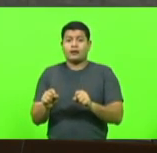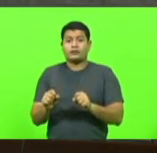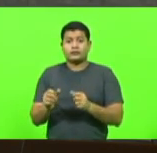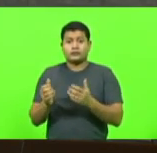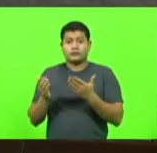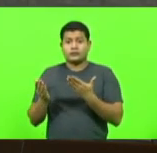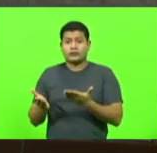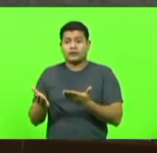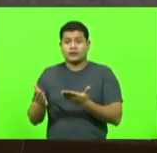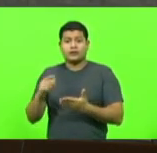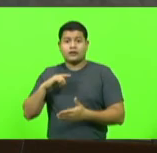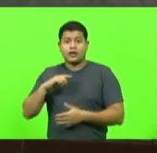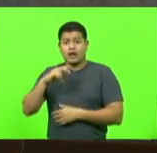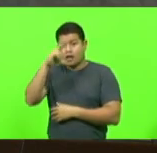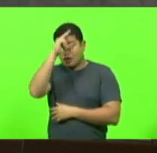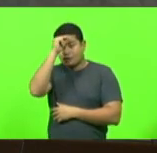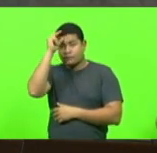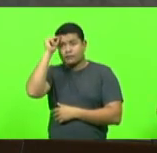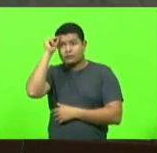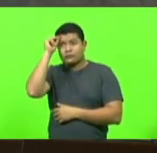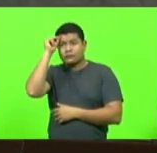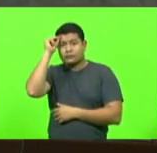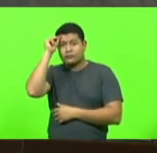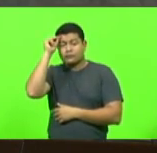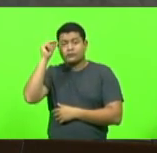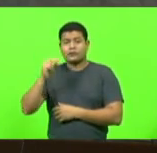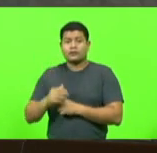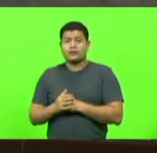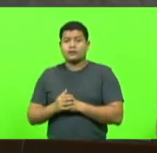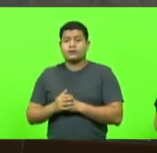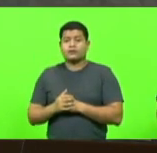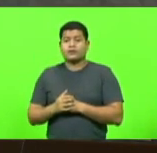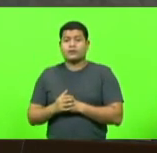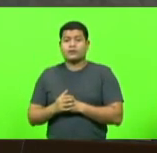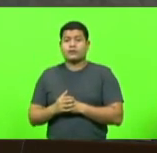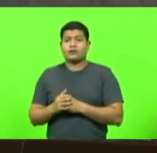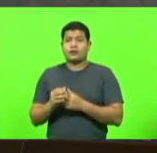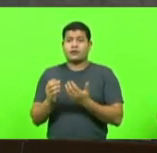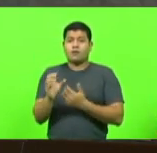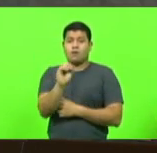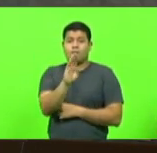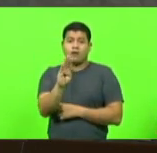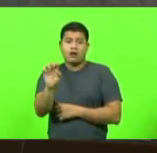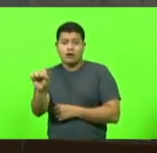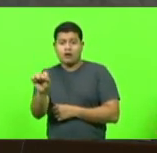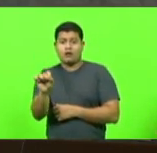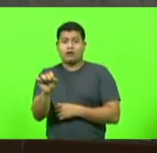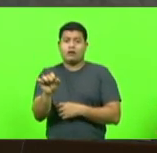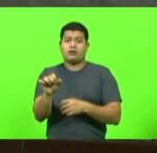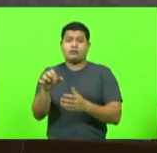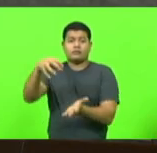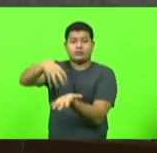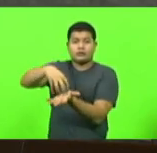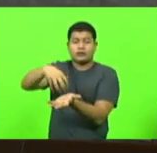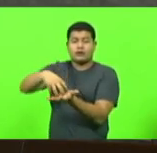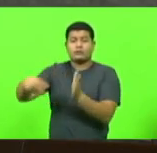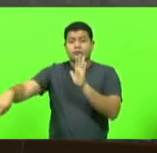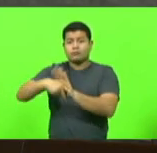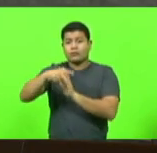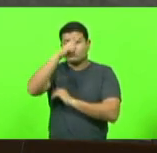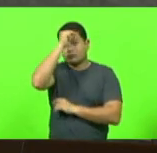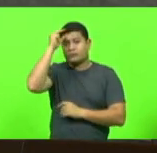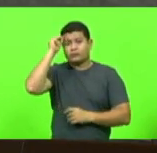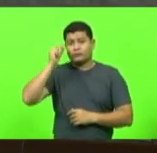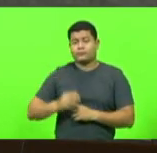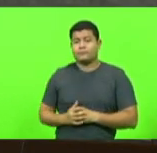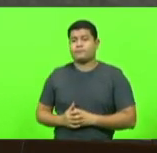prefeitura, está nas UBSs, nos centros, né, das prefeituras, e que